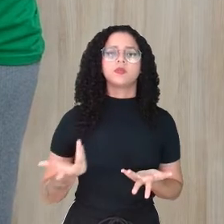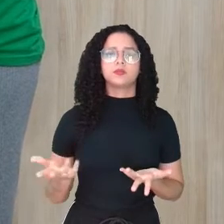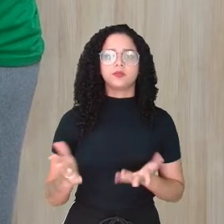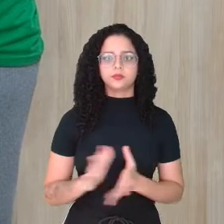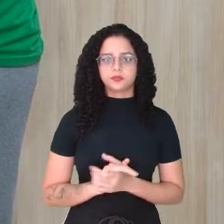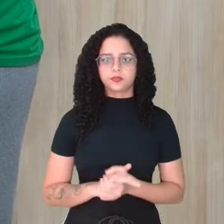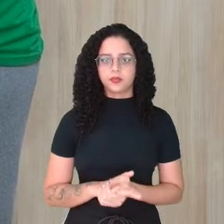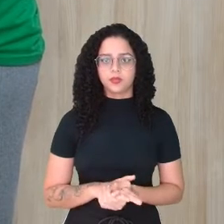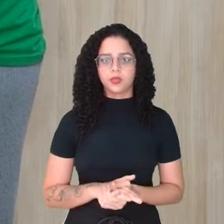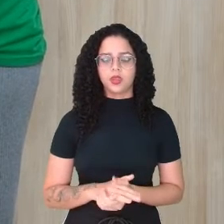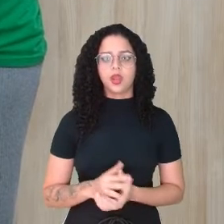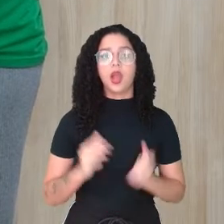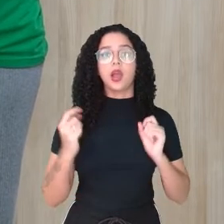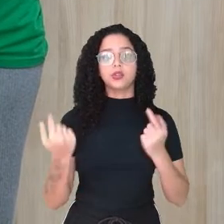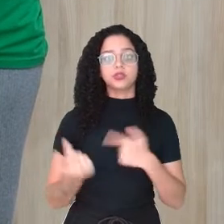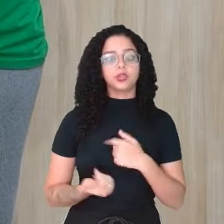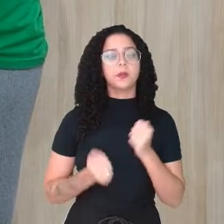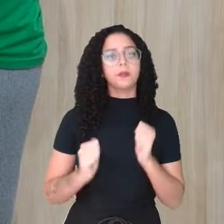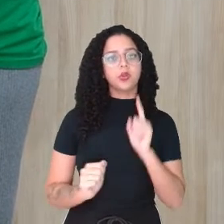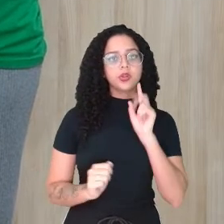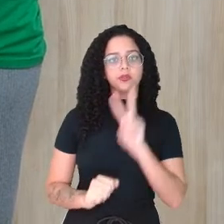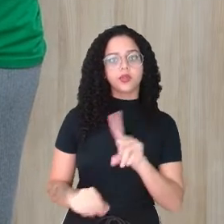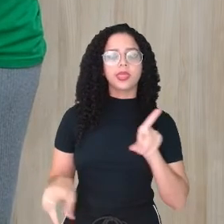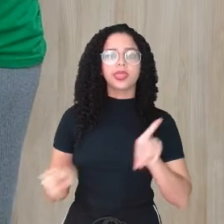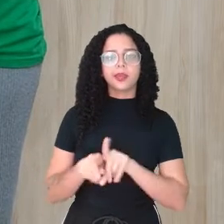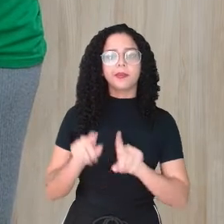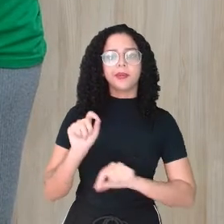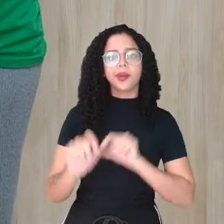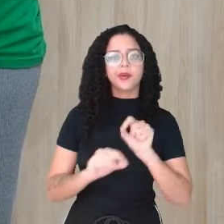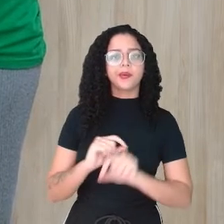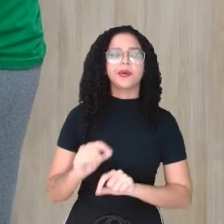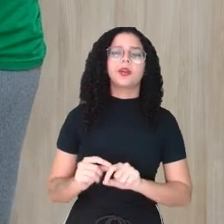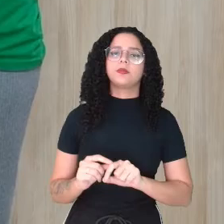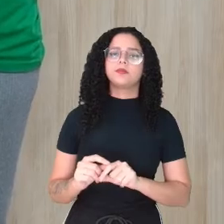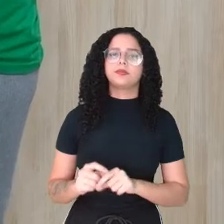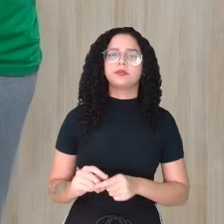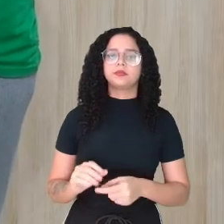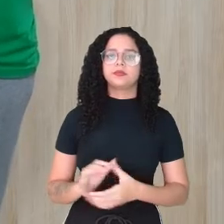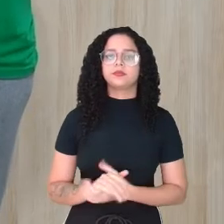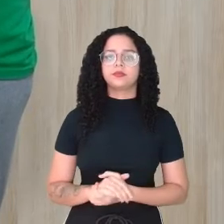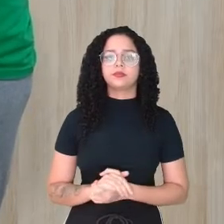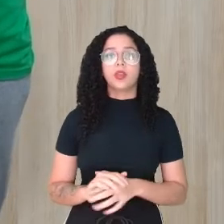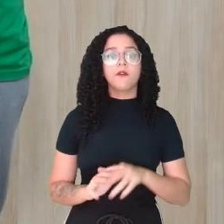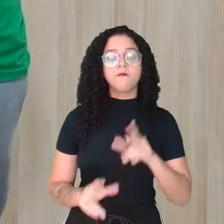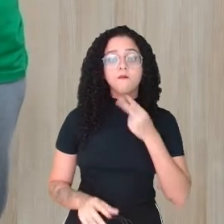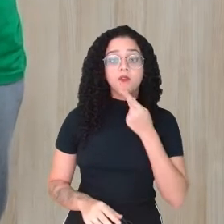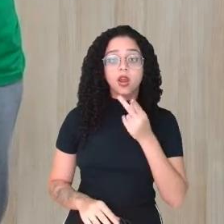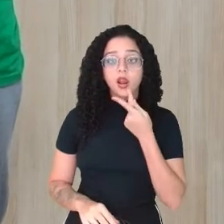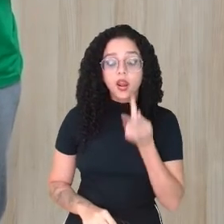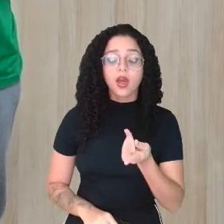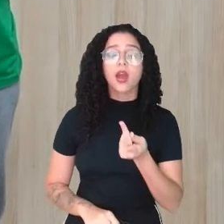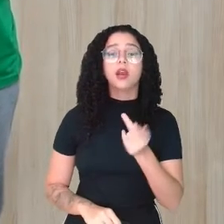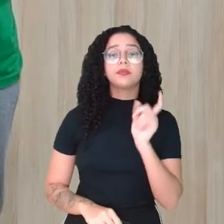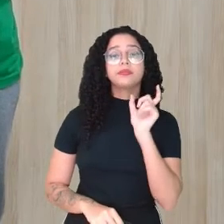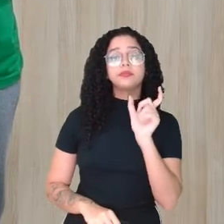a gente pode ver também que é importante a gente frisar isso, que a agroecologia também propõe uma